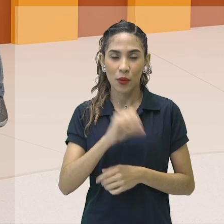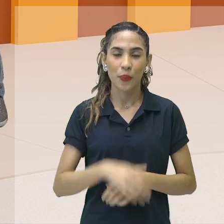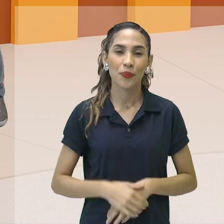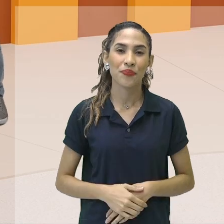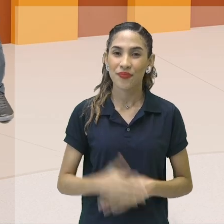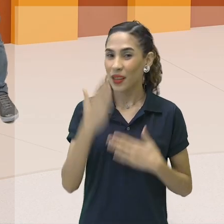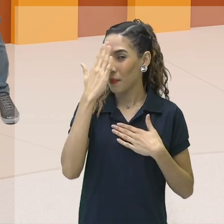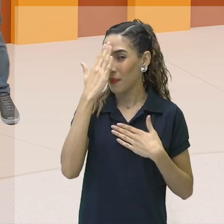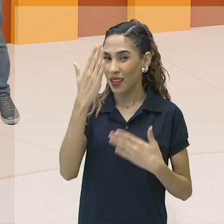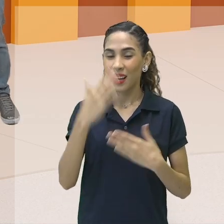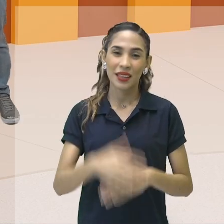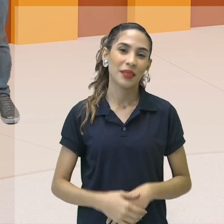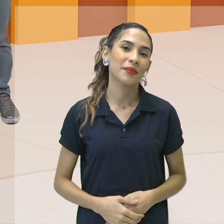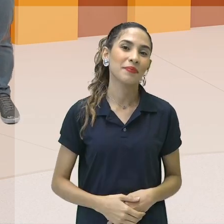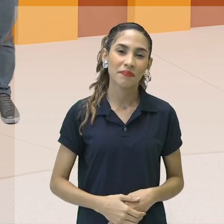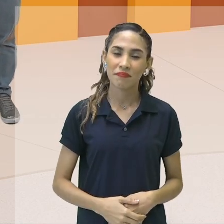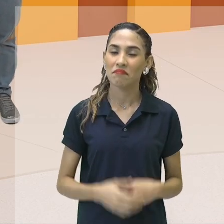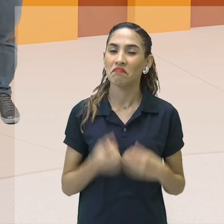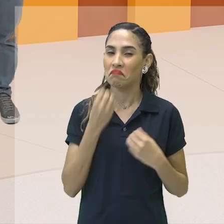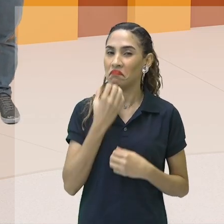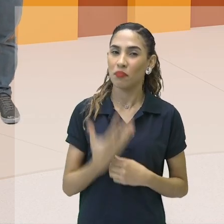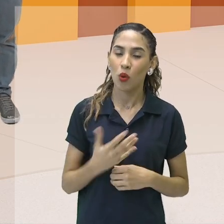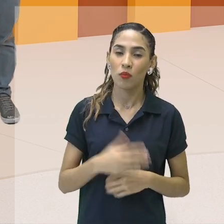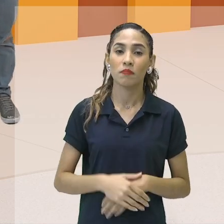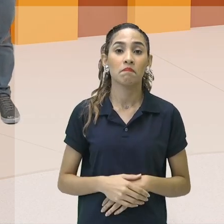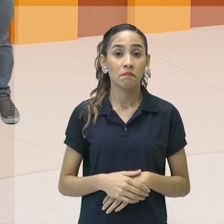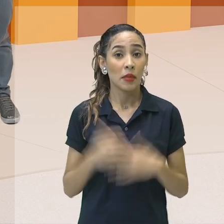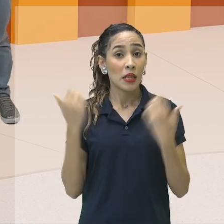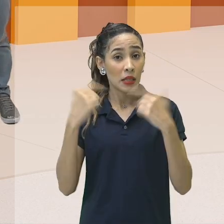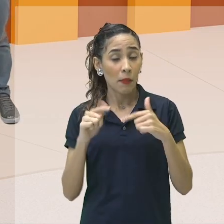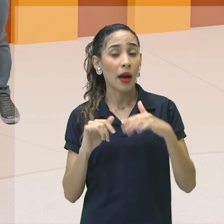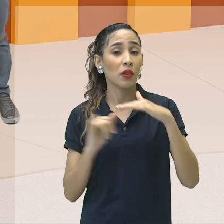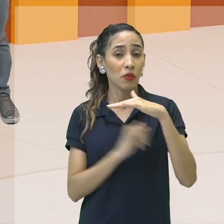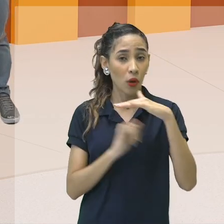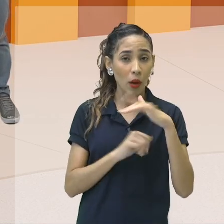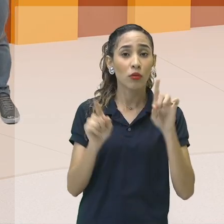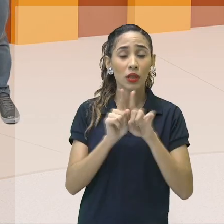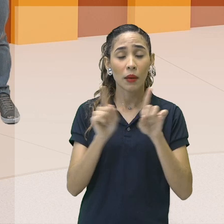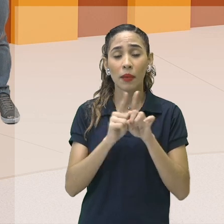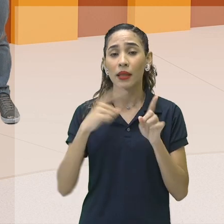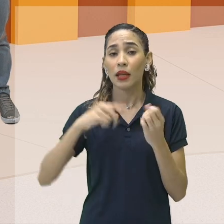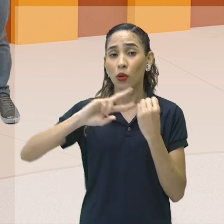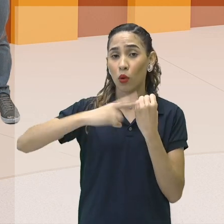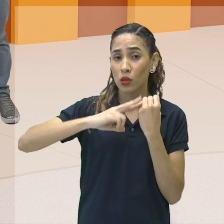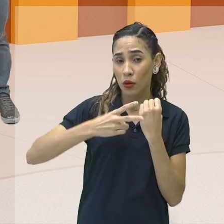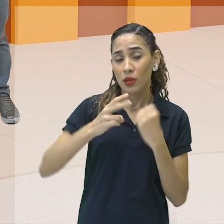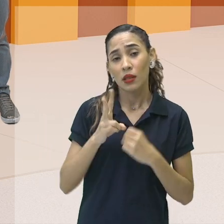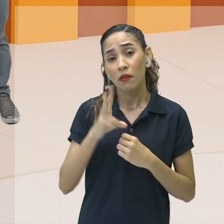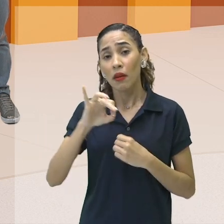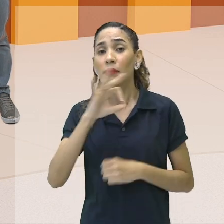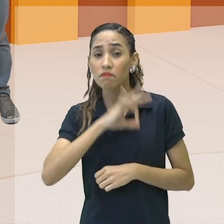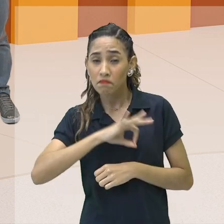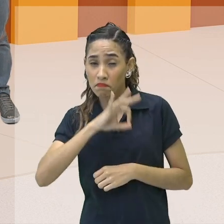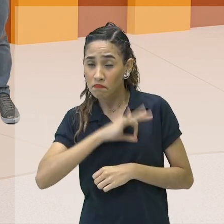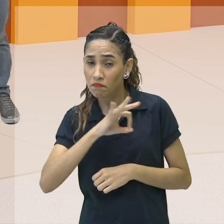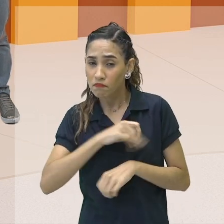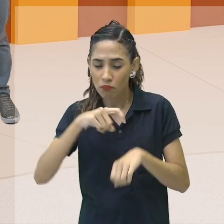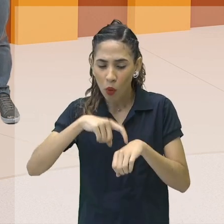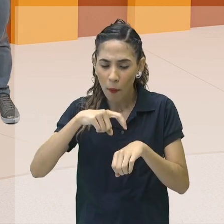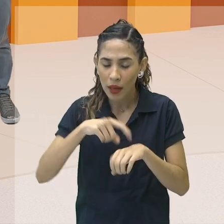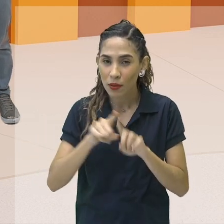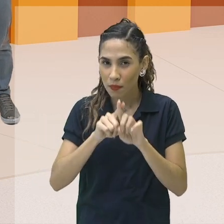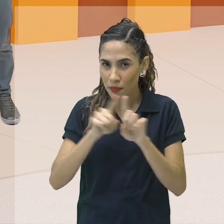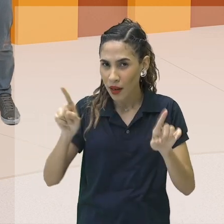professor Josino, muito bom, né? Trabalho informal tem algumas consequências, a pessoa vai trabalhando ali, vai ganhando aquela coisa na hora, mas